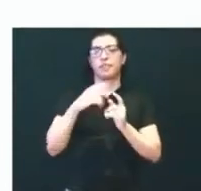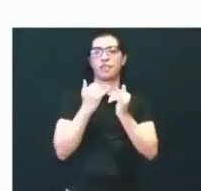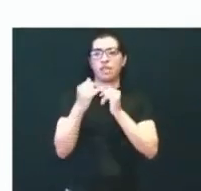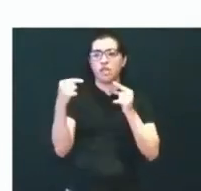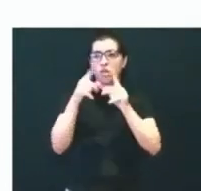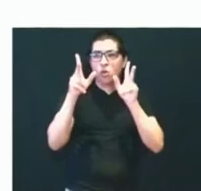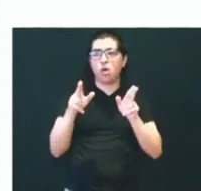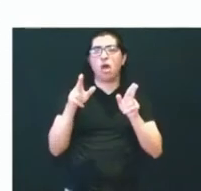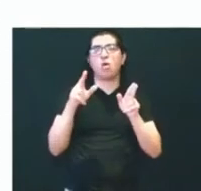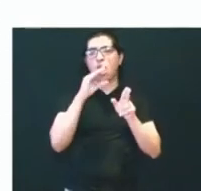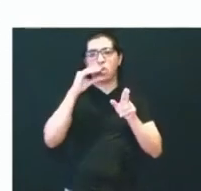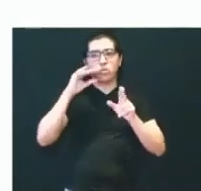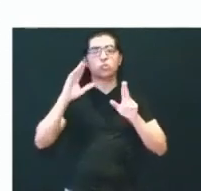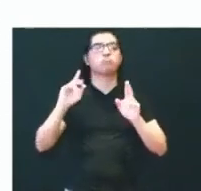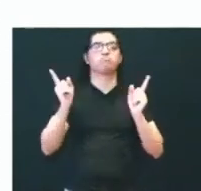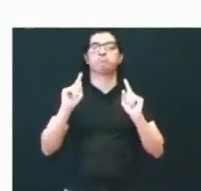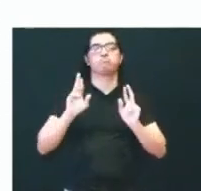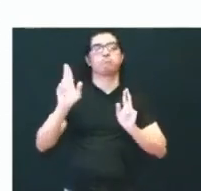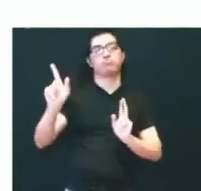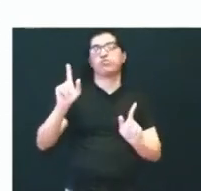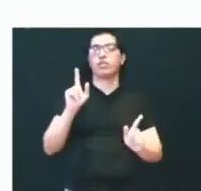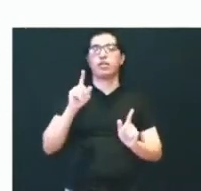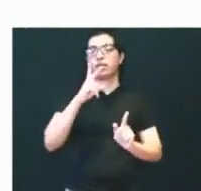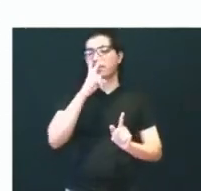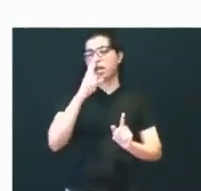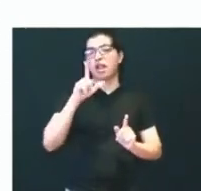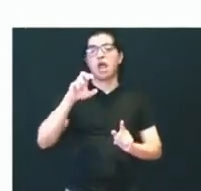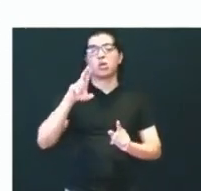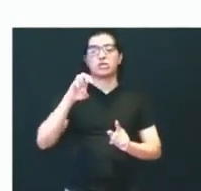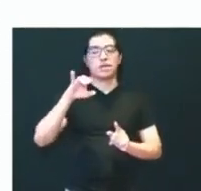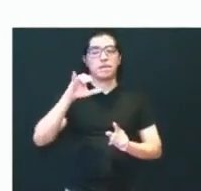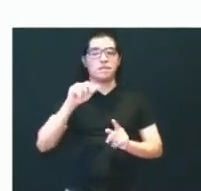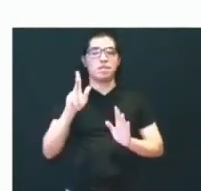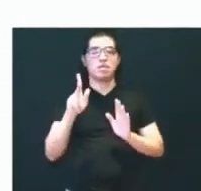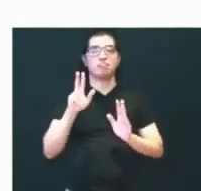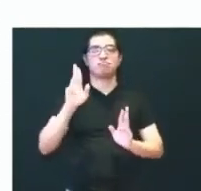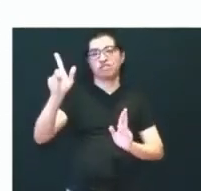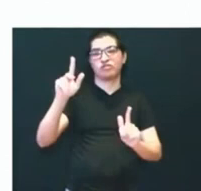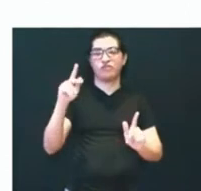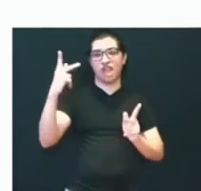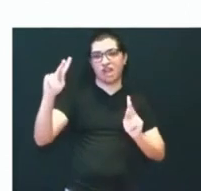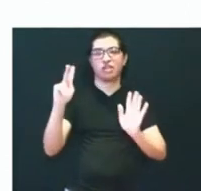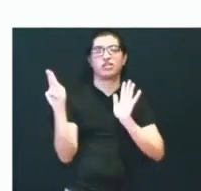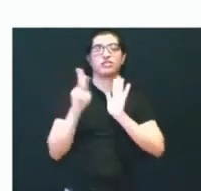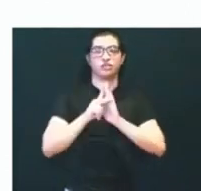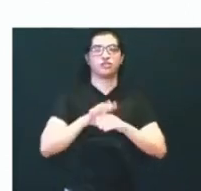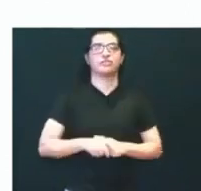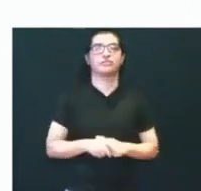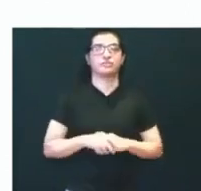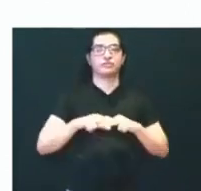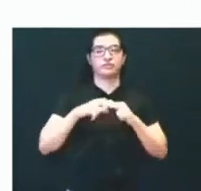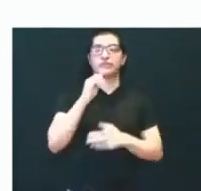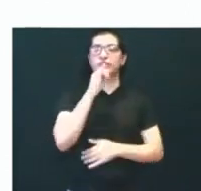leucemia do adulto. Então, é como se fossem 2 leucemias distintas. E aqui é só um exemplo da leucemia